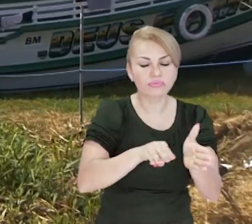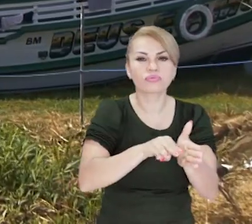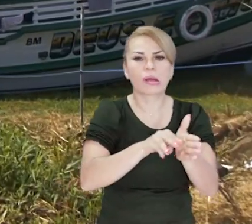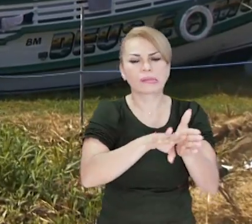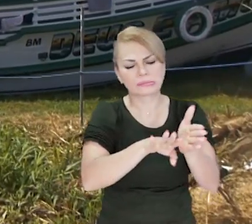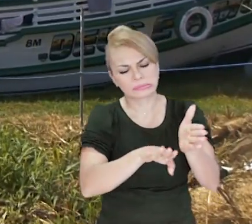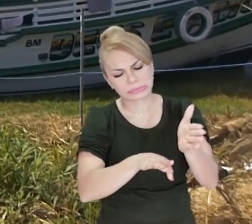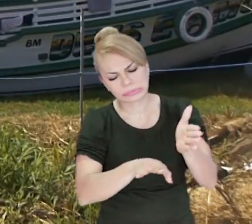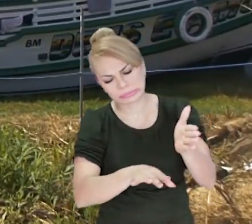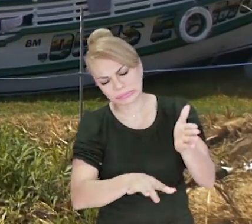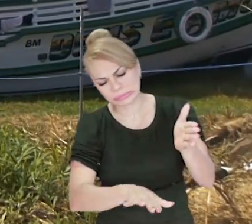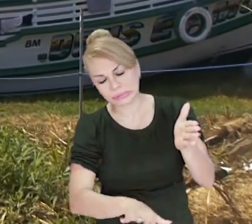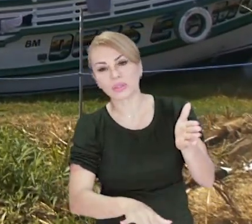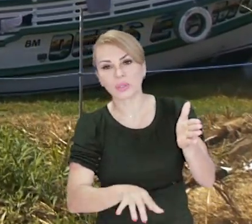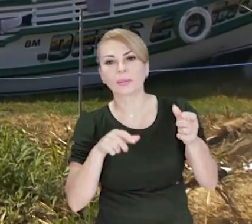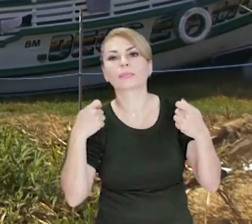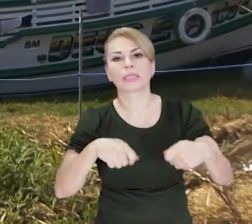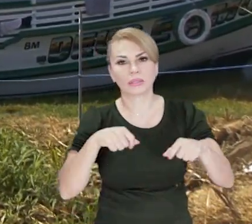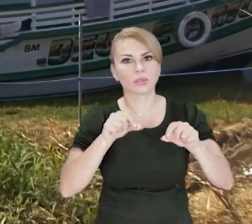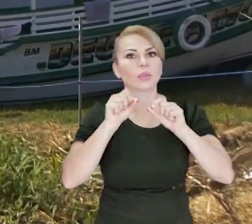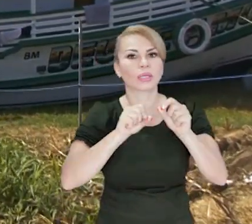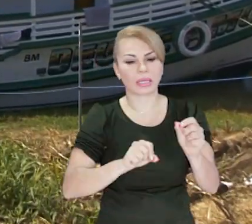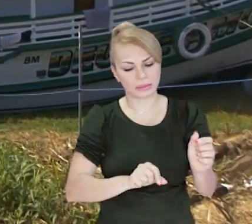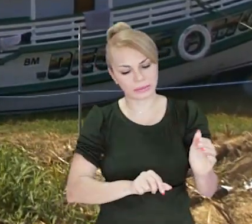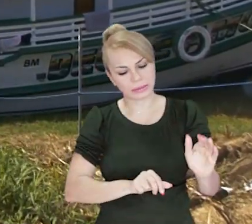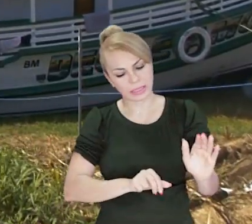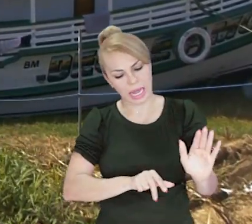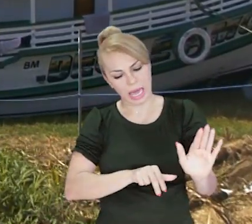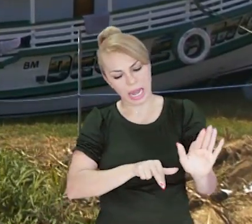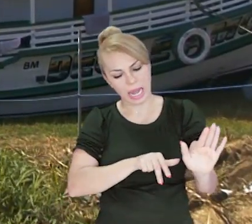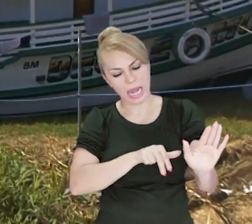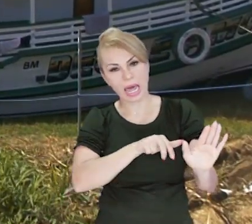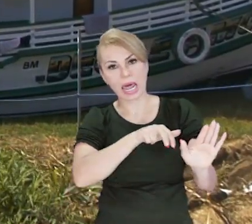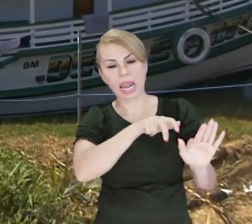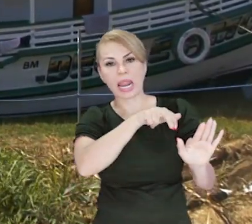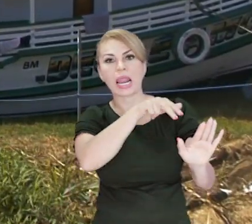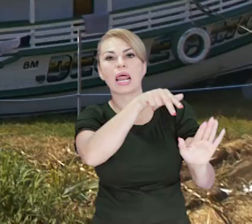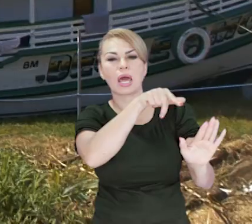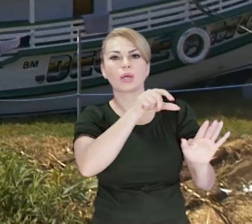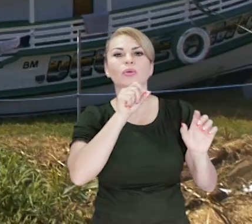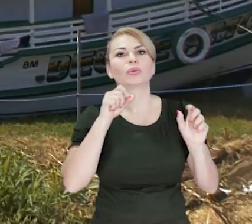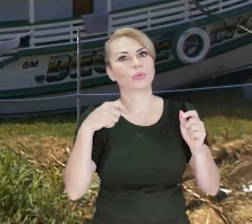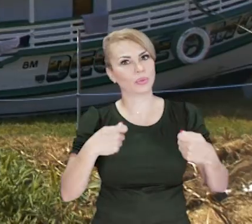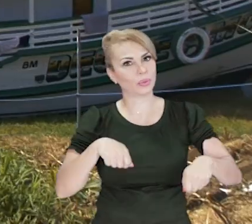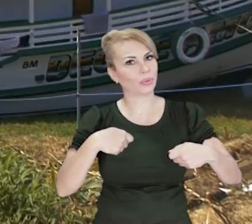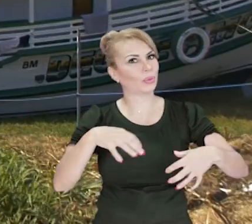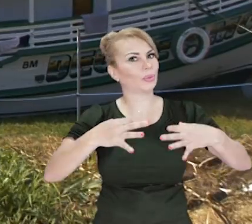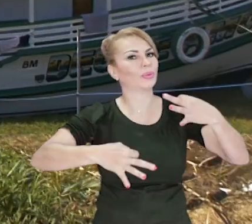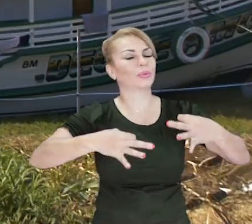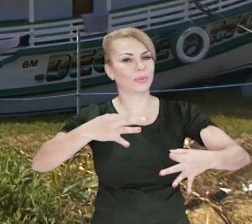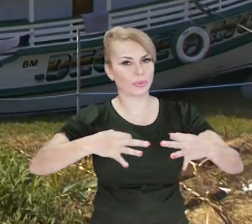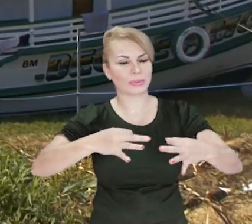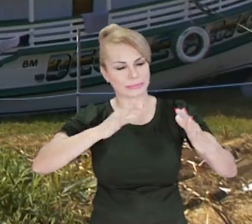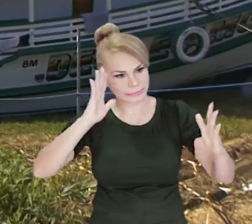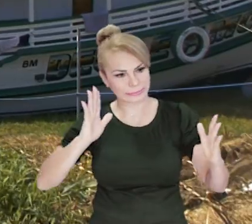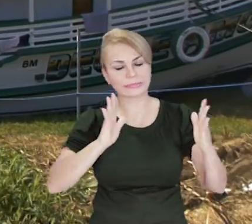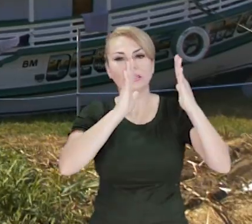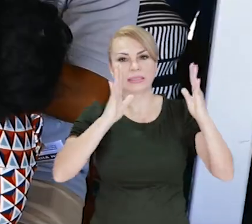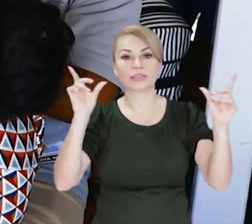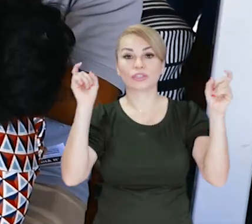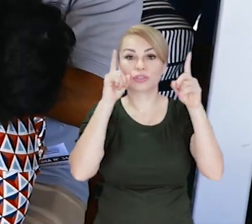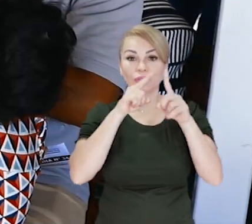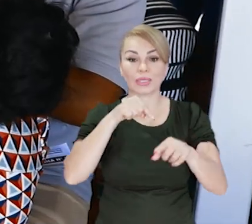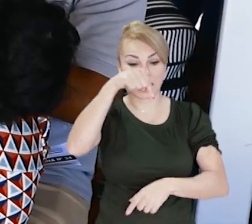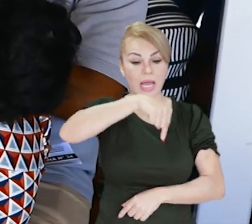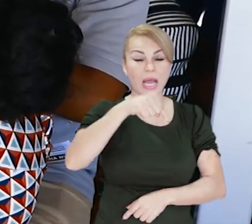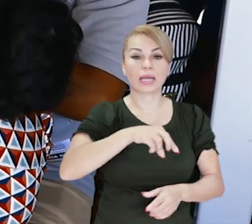e escadas. Dificuldades que as equipes da Justiça Rápida encaram de frente durante os 12 dias de operação aqui no Baixo Madeira, em Porto Velho.